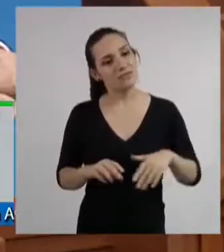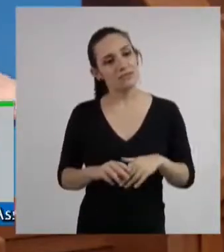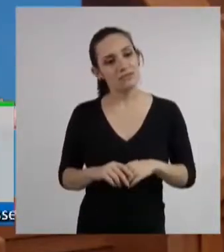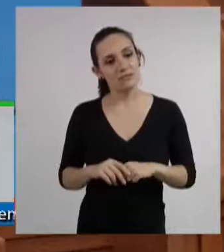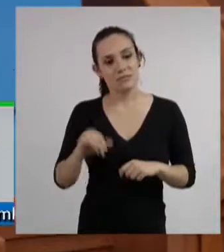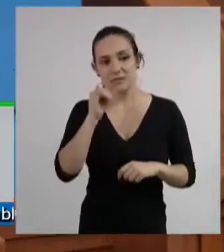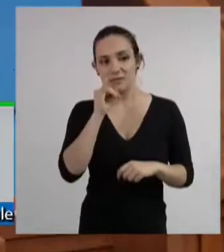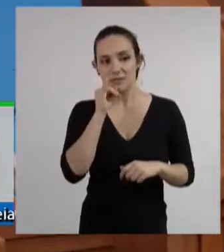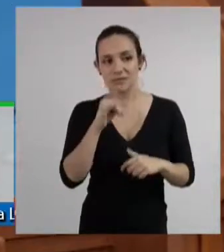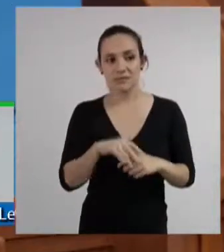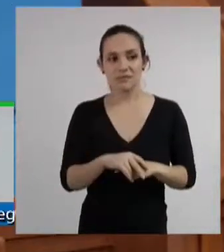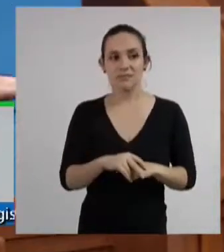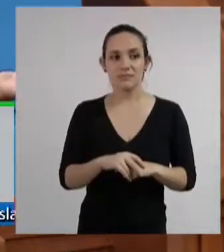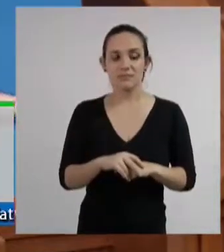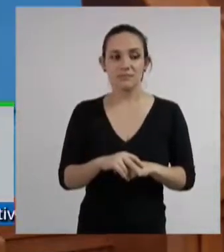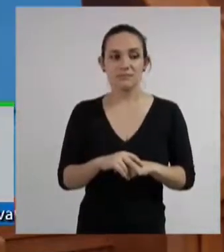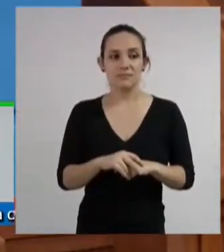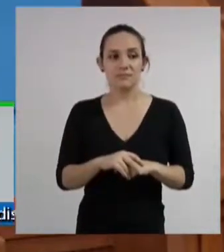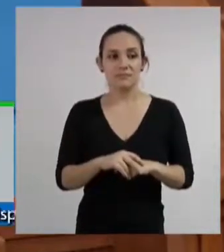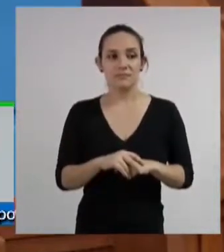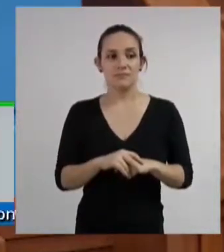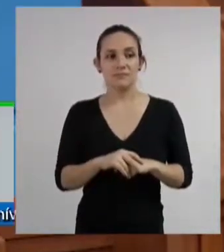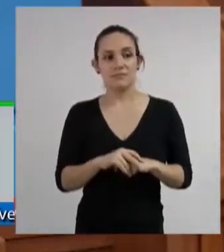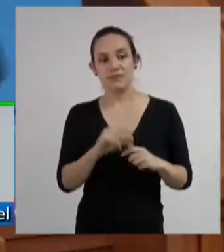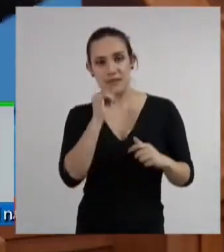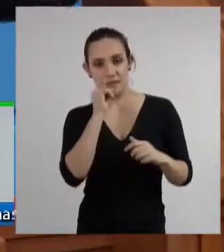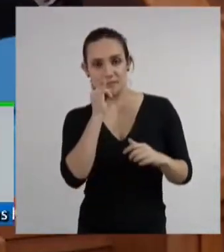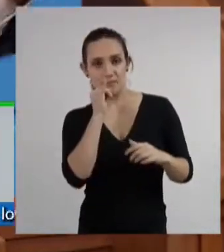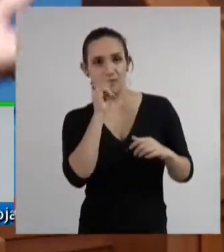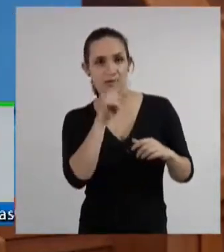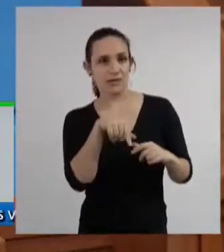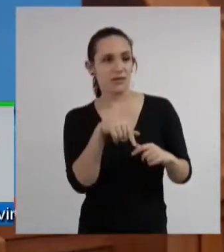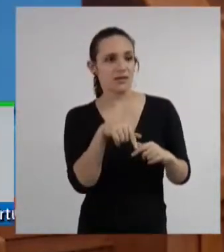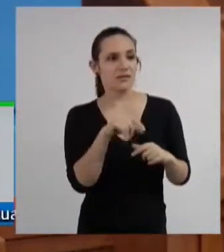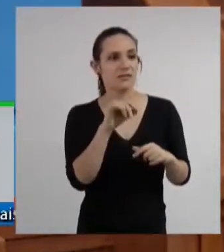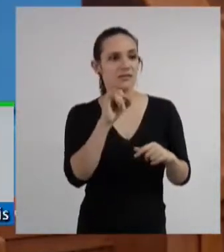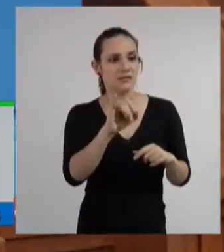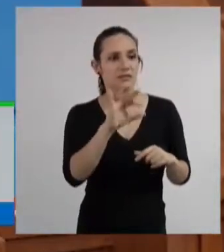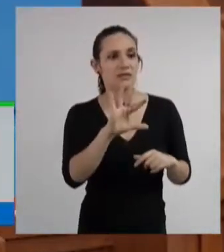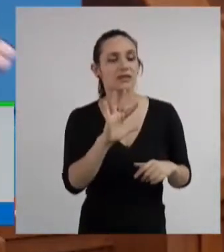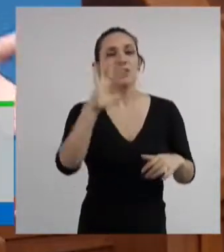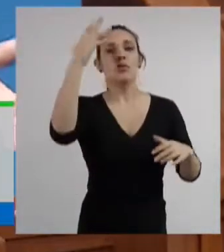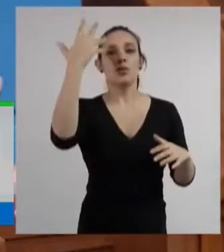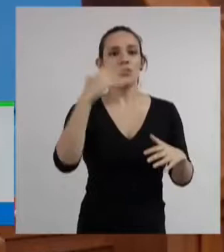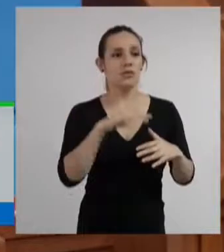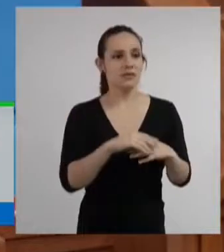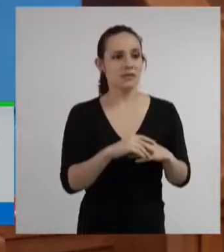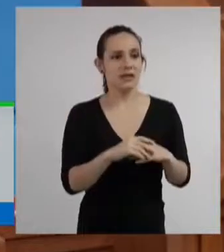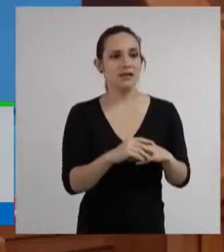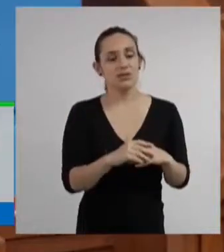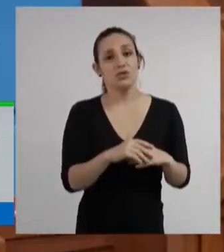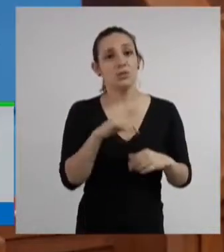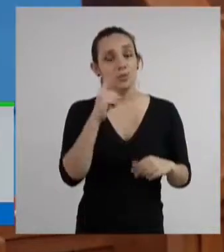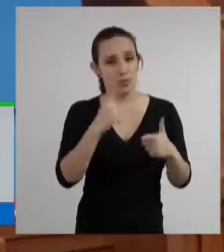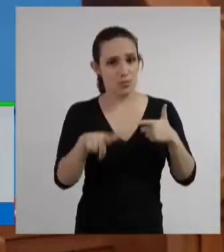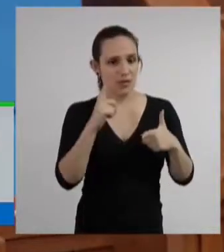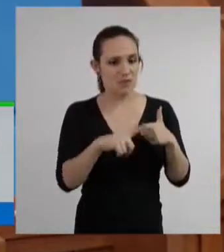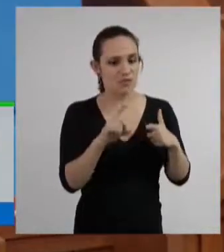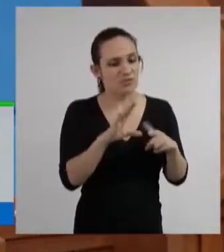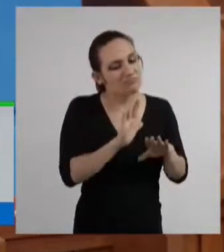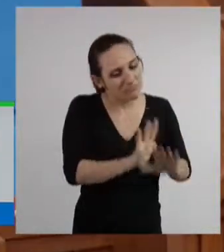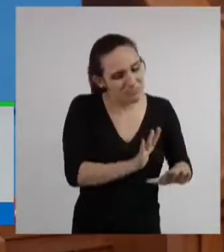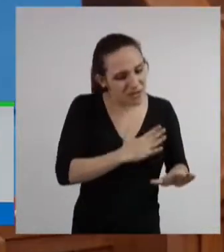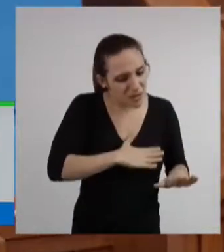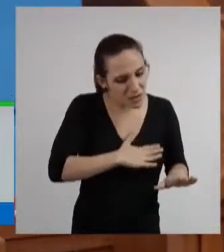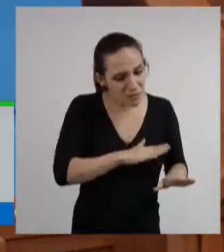ovo e tampa com as penas quietinha, num canto igual a galinha, para o tio não comer o ovo. Então é isso que está acontecendo. Por isso que tem